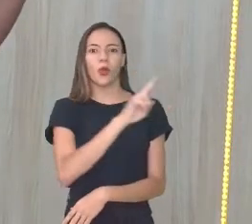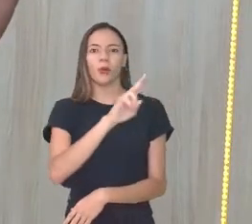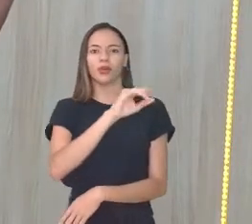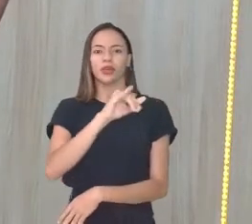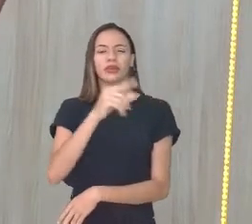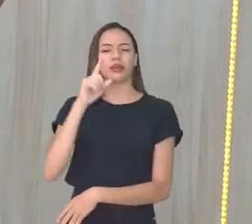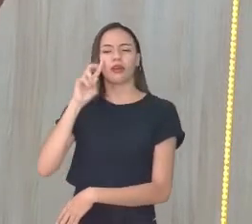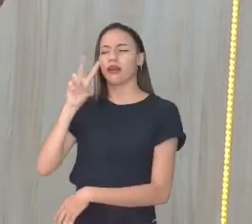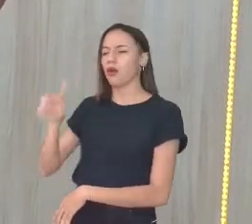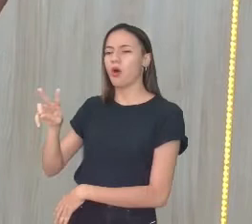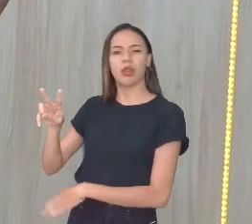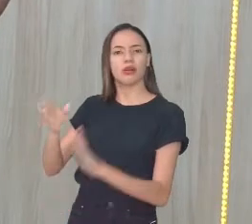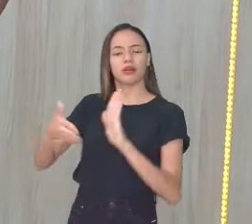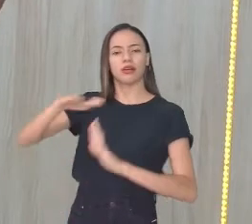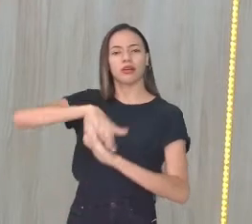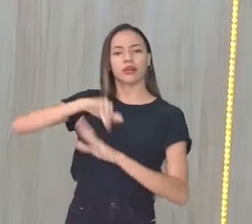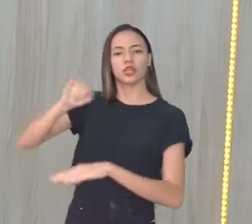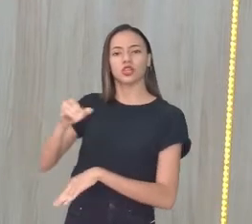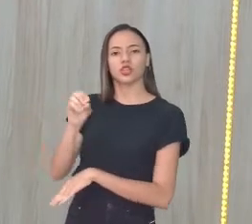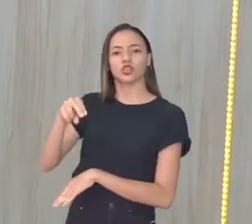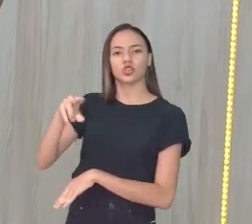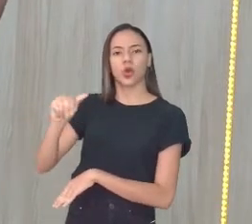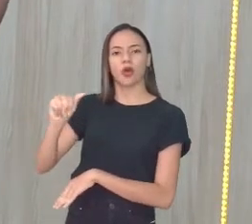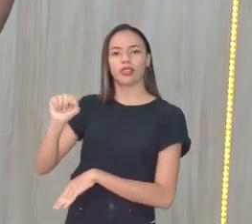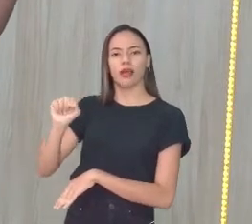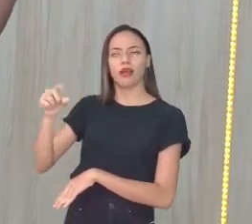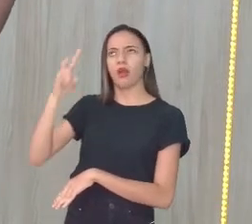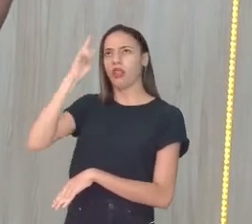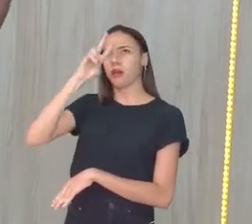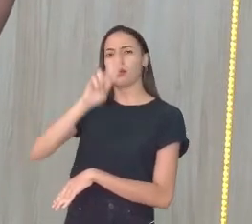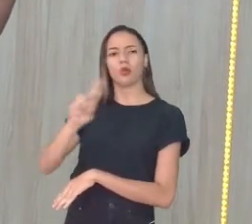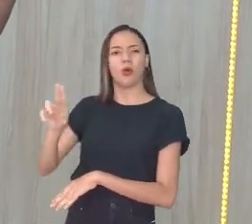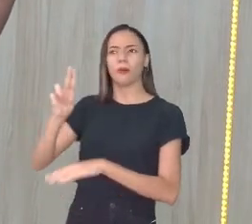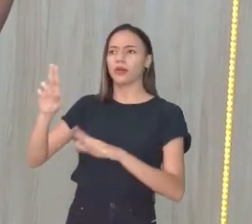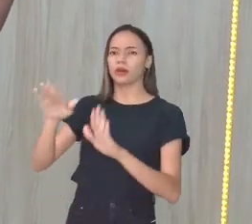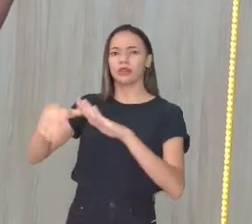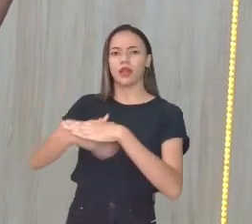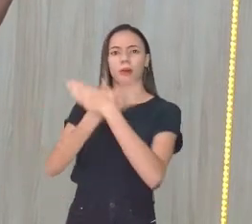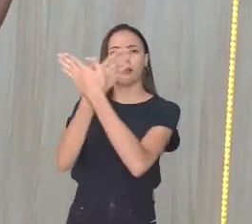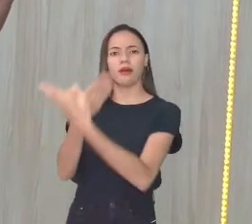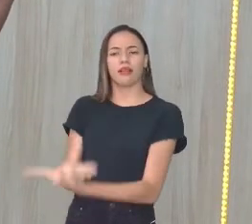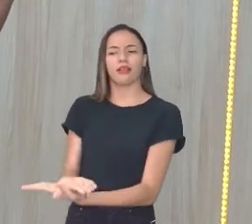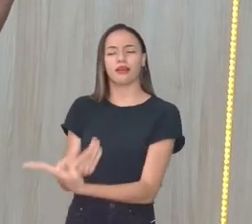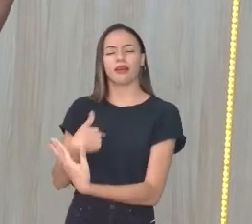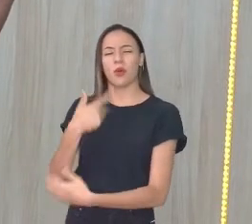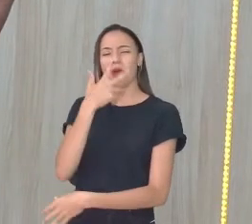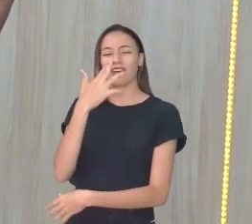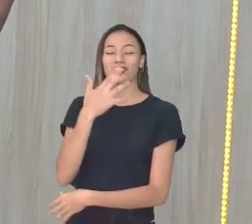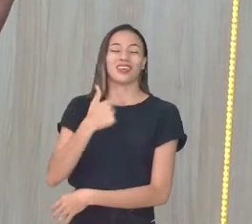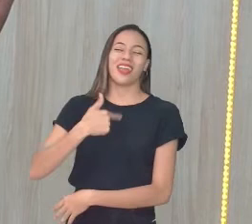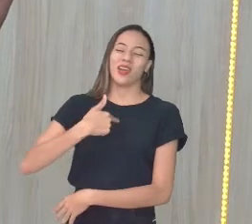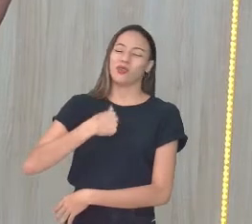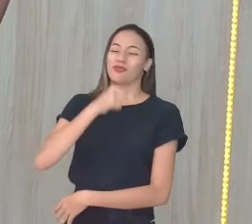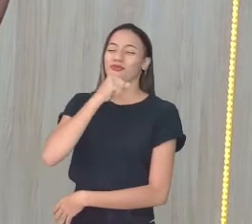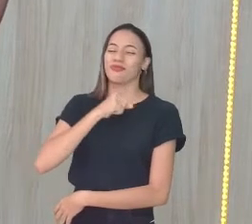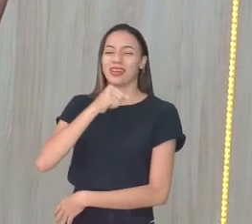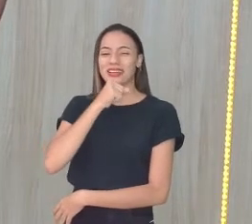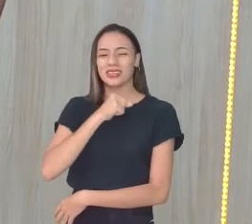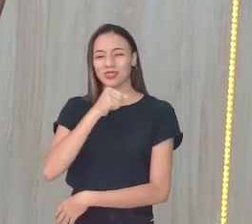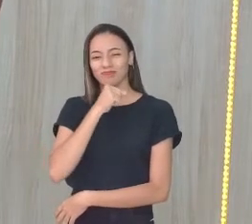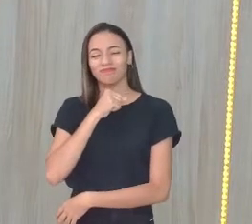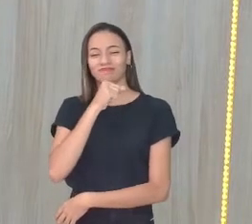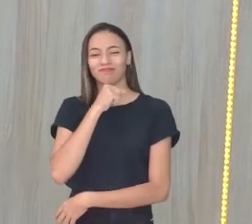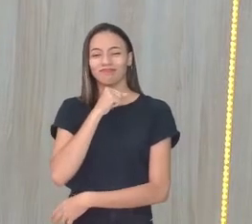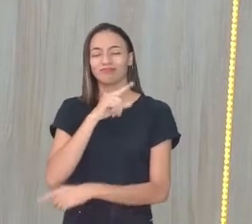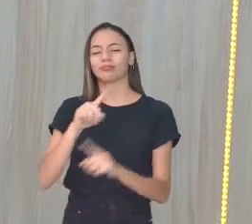olho para ele, eu me lembro da história da baleia da Bíblia, para lembrar que o nome dele é Jonas. Vê que negócio complicado. É a idade, meu filho. A idade vai fazendo com que a gente... Mas não